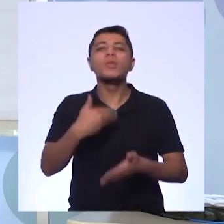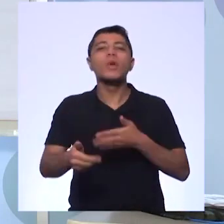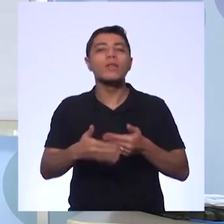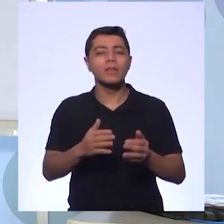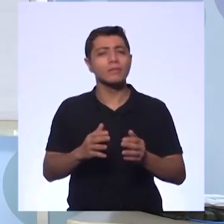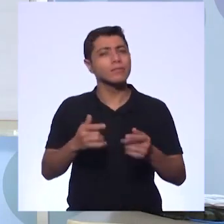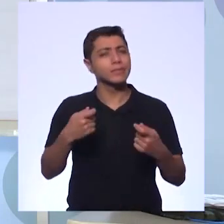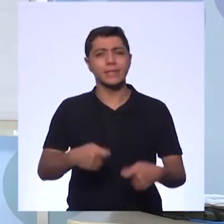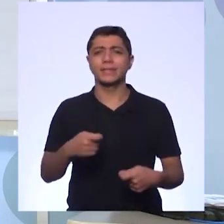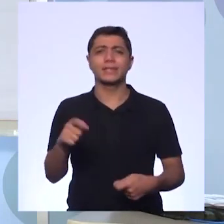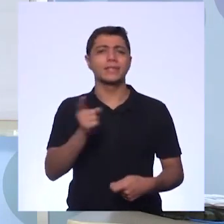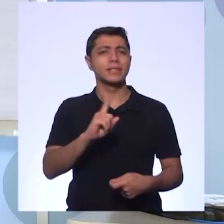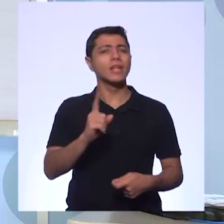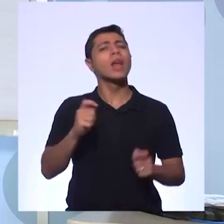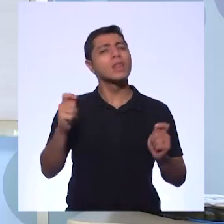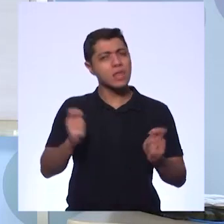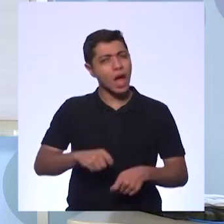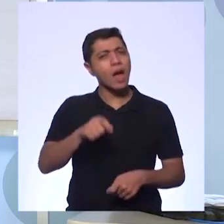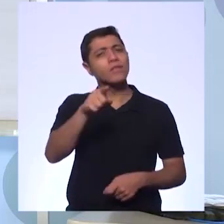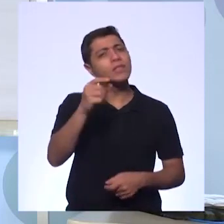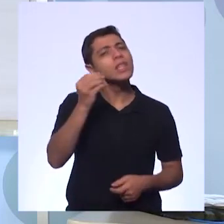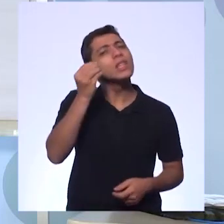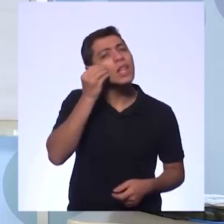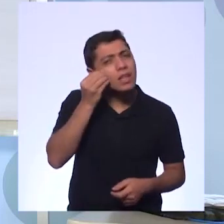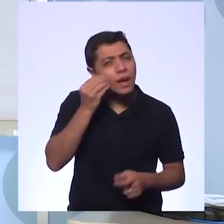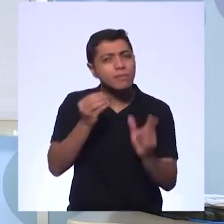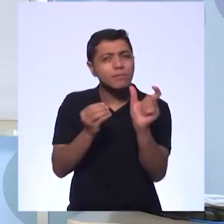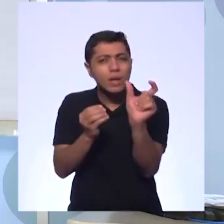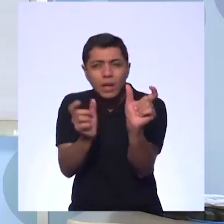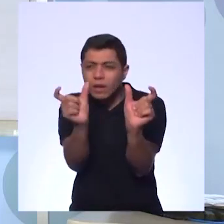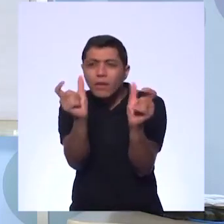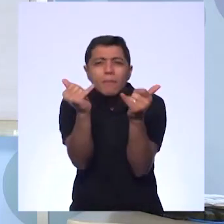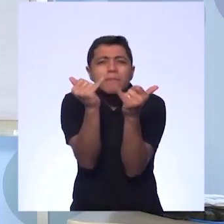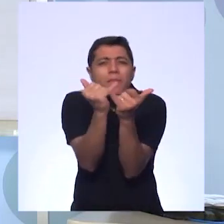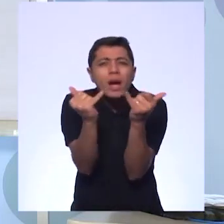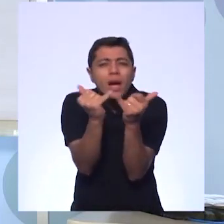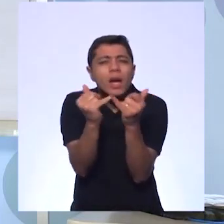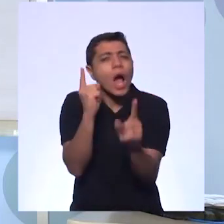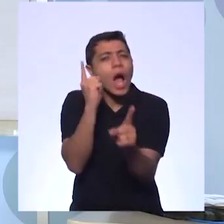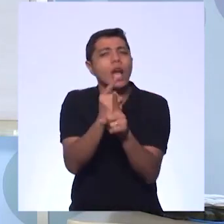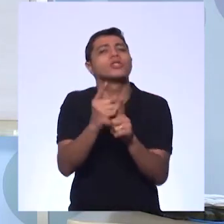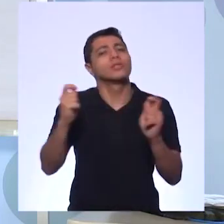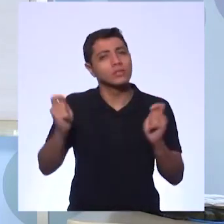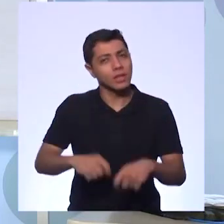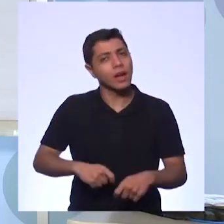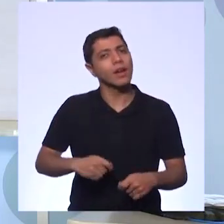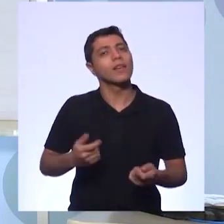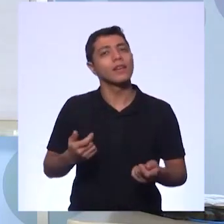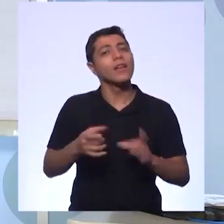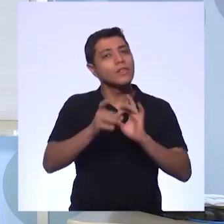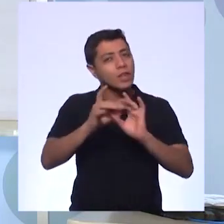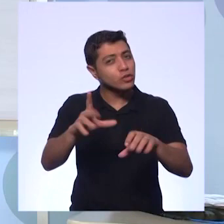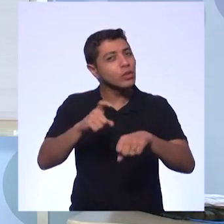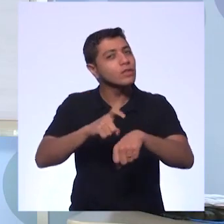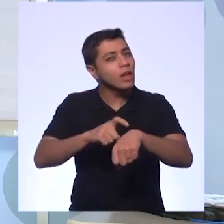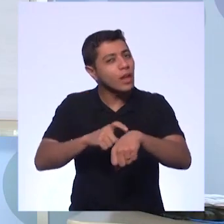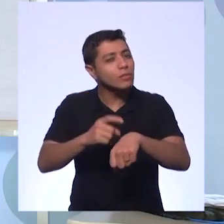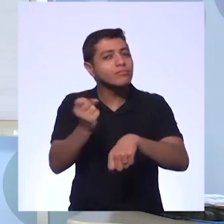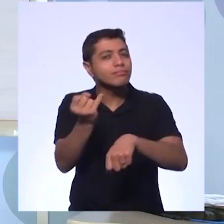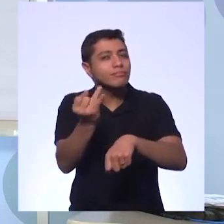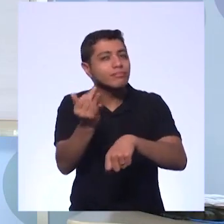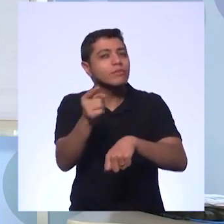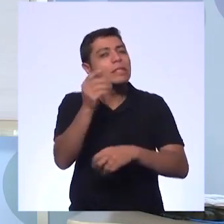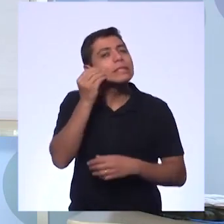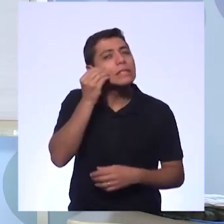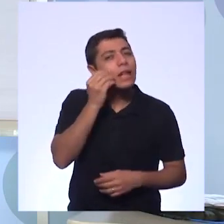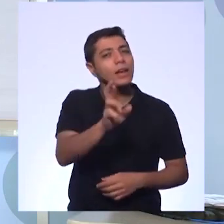chutar, dá para você olhar a palavra parecida ali, né? Então dá, gente, eu estou dando um tempinho para vocês terminarem e vão respondendo ainda. Professor Antônio, o que eles